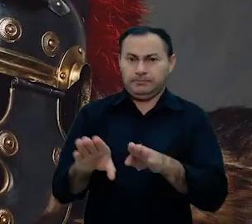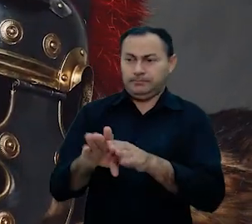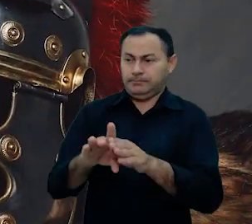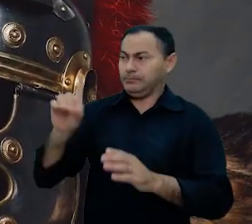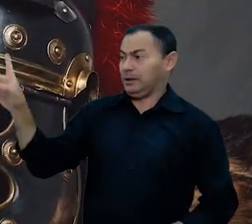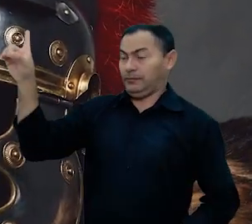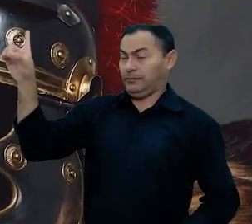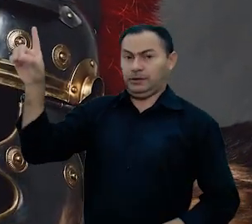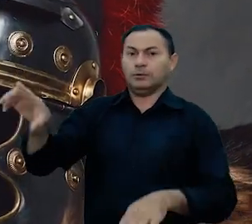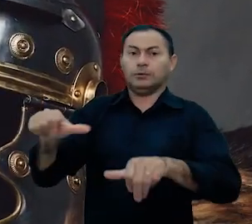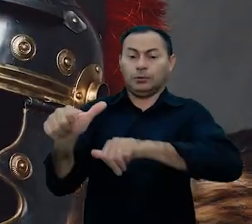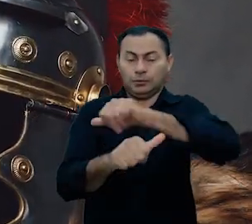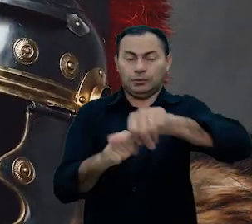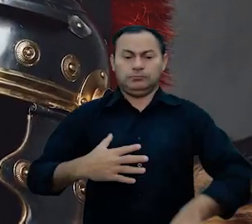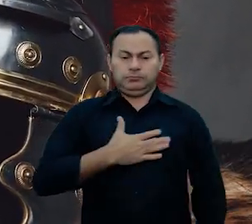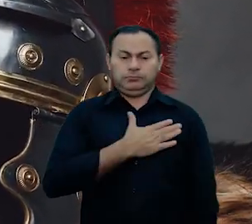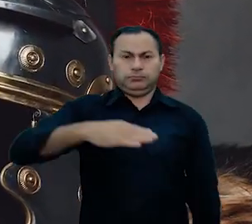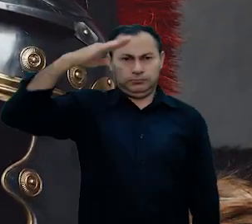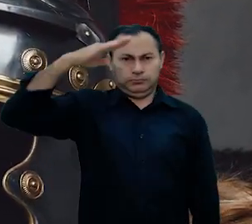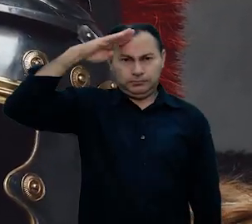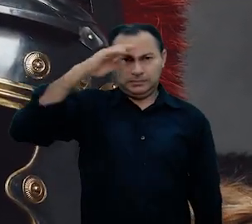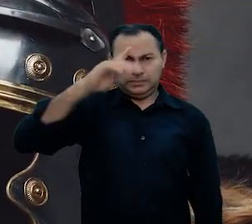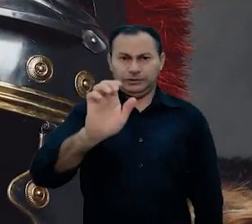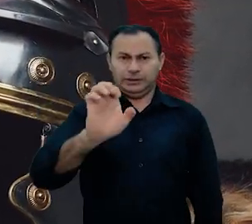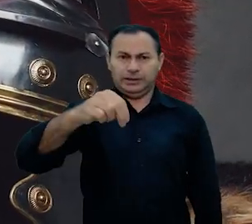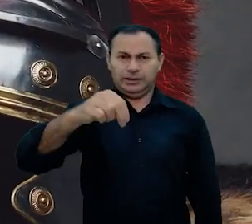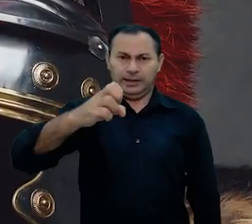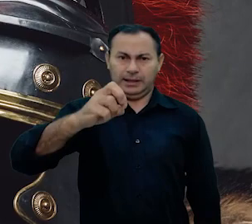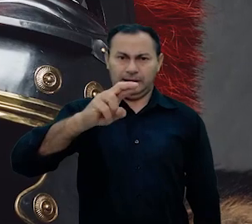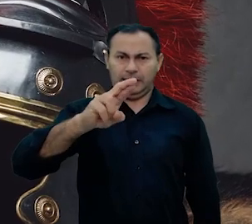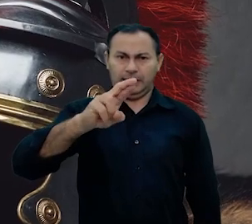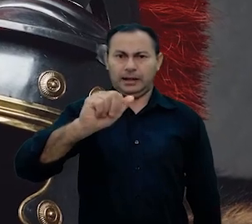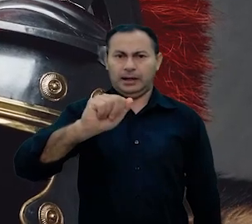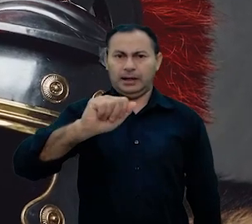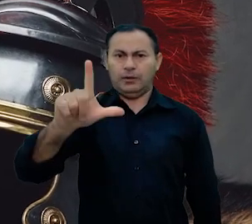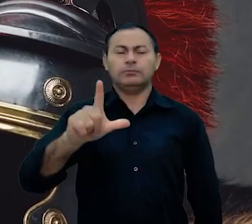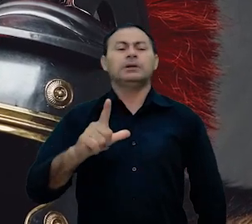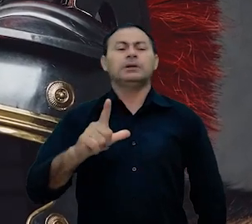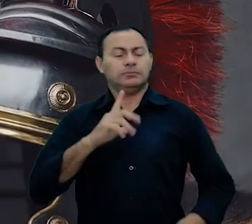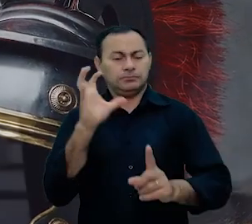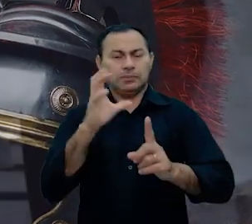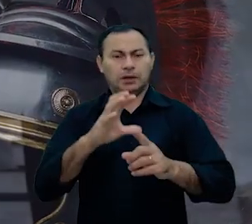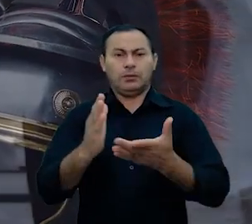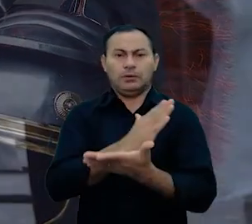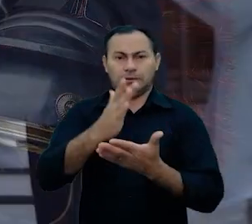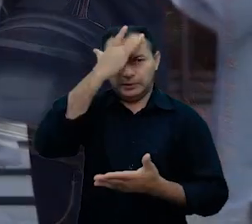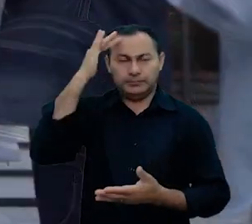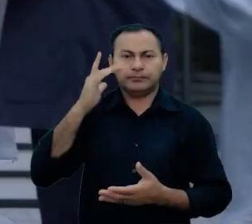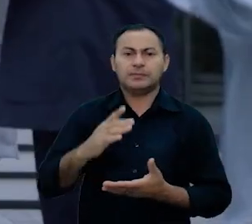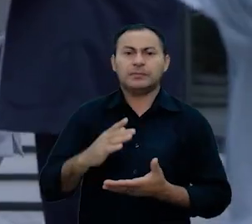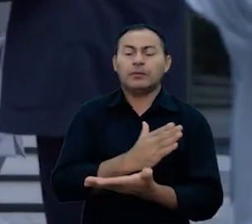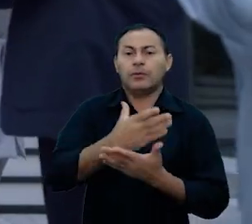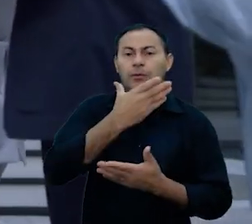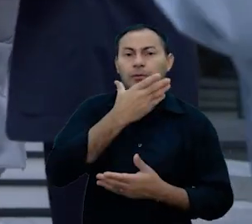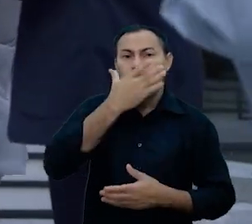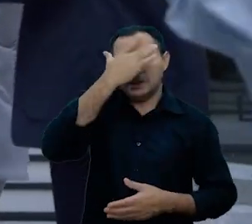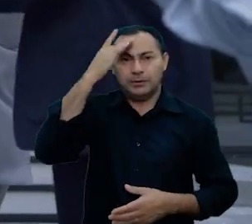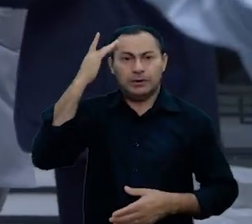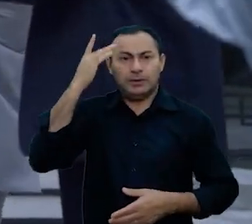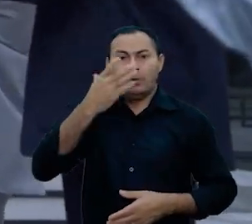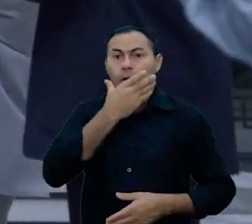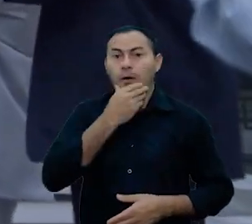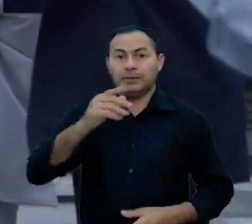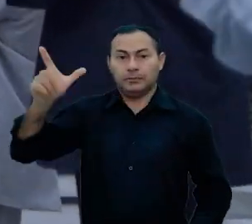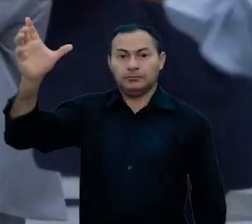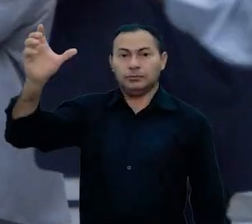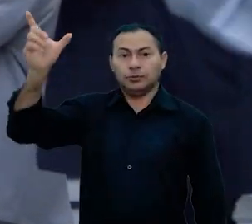tornou-se um grande general. E como general ele tinha muita influência sobre seus homens. Alguns homens têm esse dom de influenciar outros,